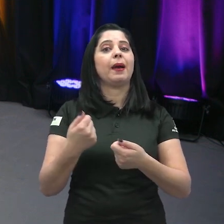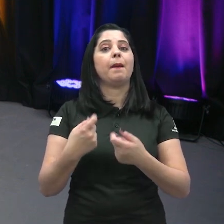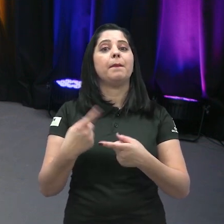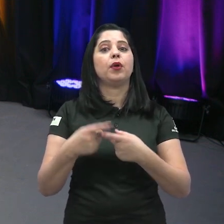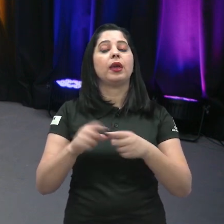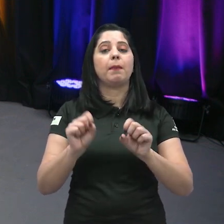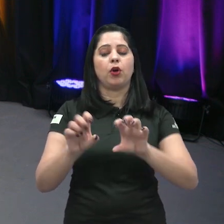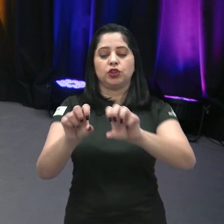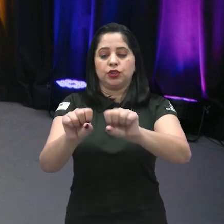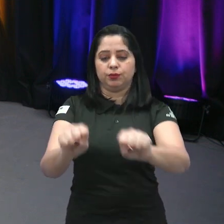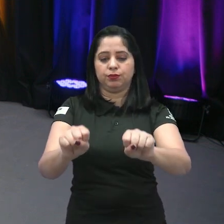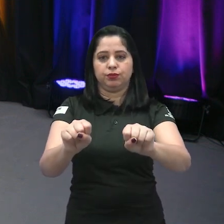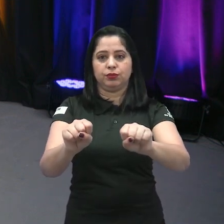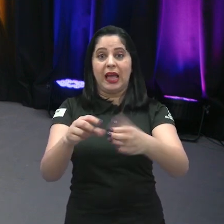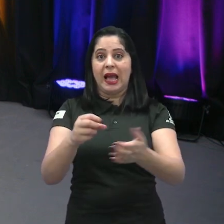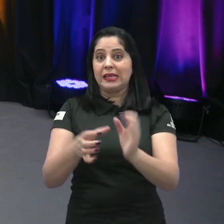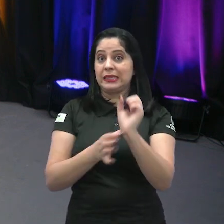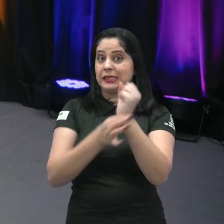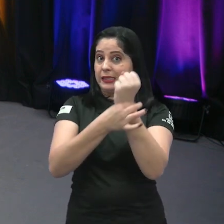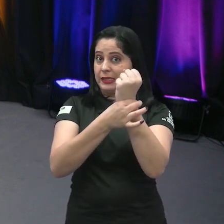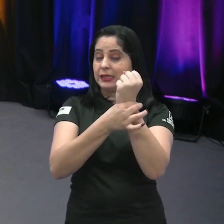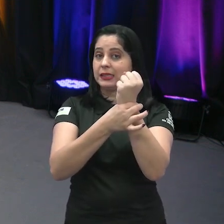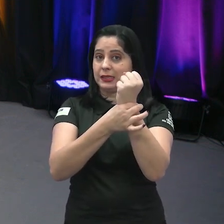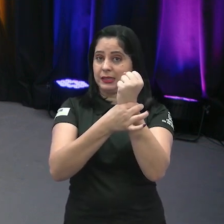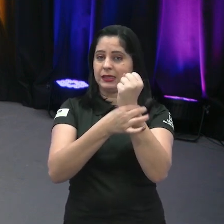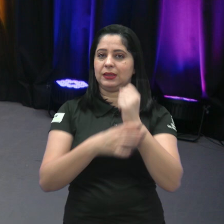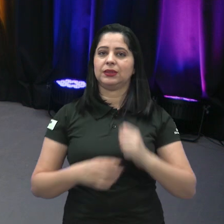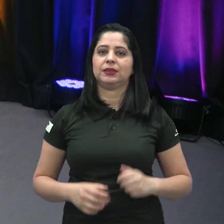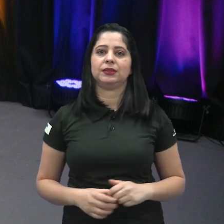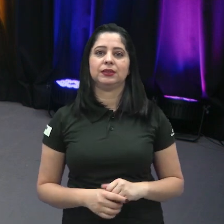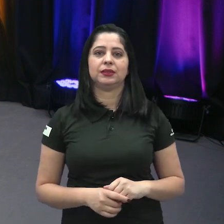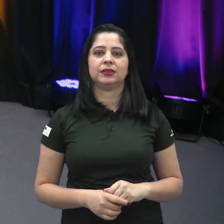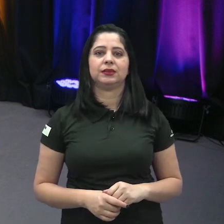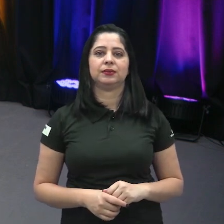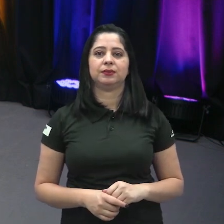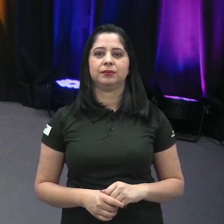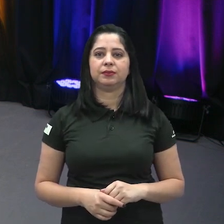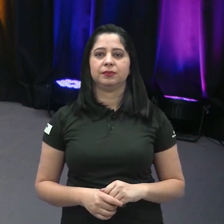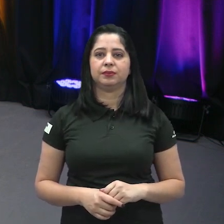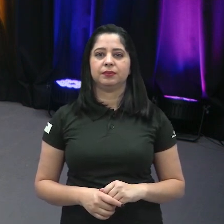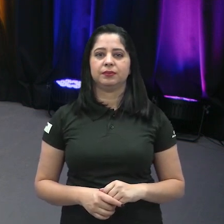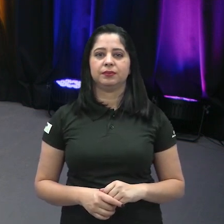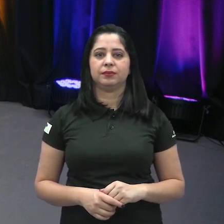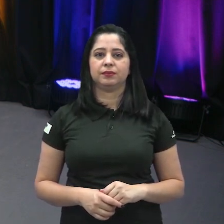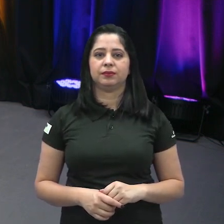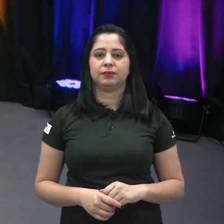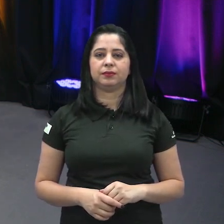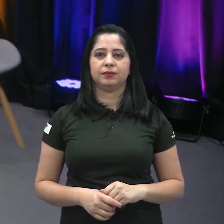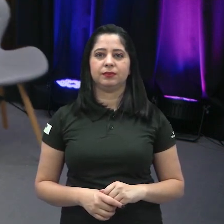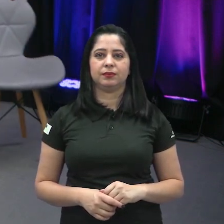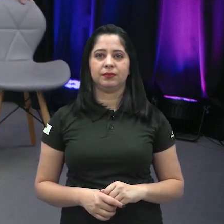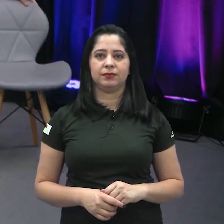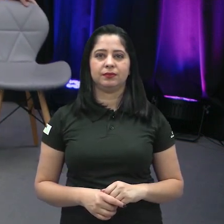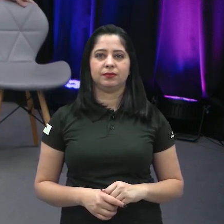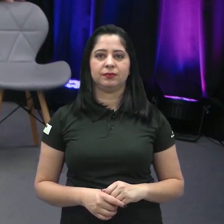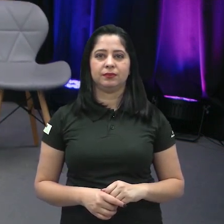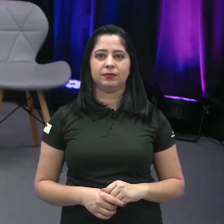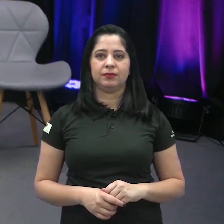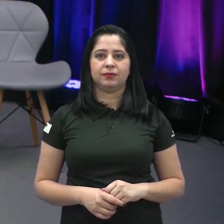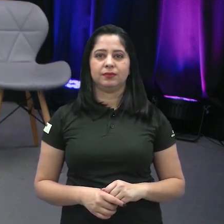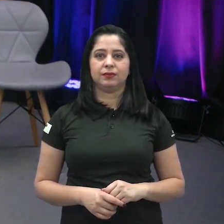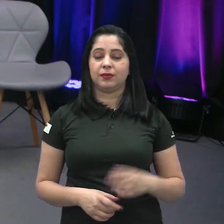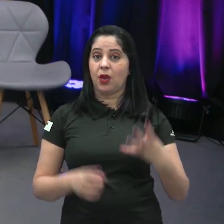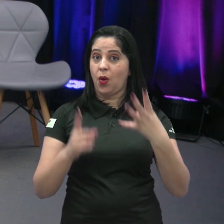base segura para você, onde vai te trazer estabilidade na execução, beleza? Vamos